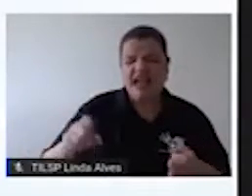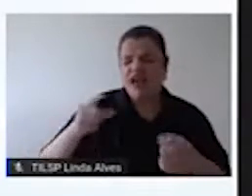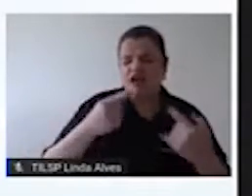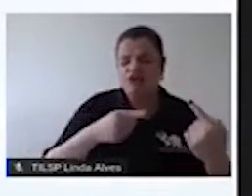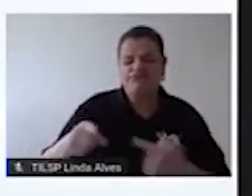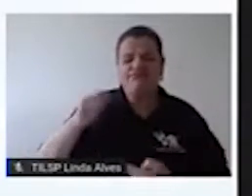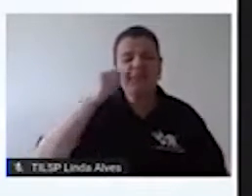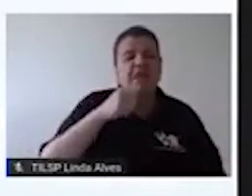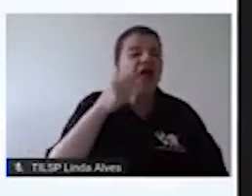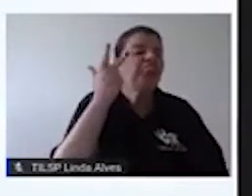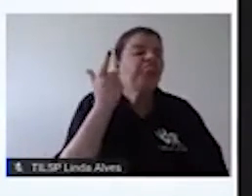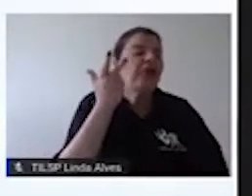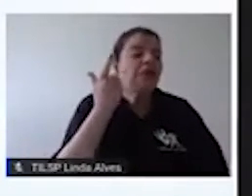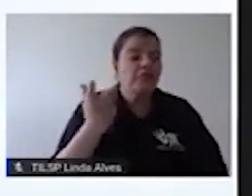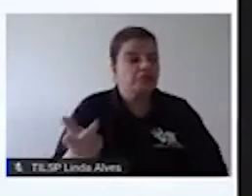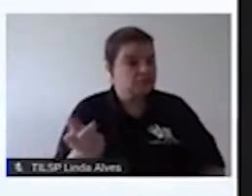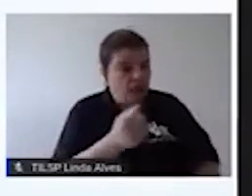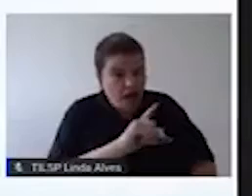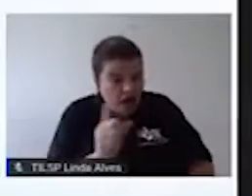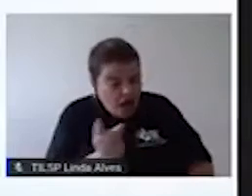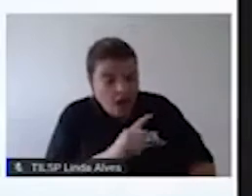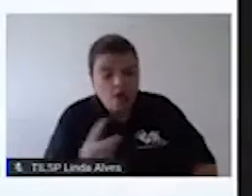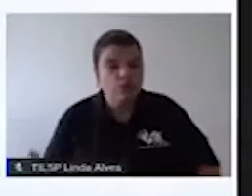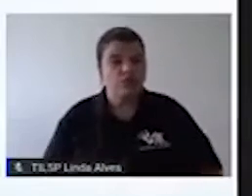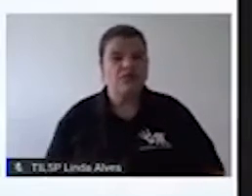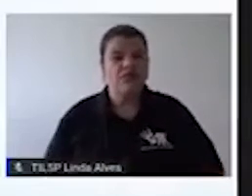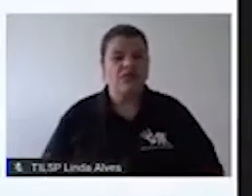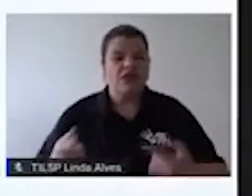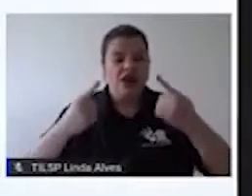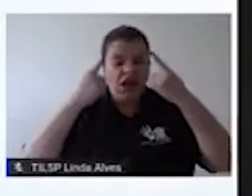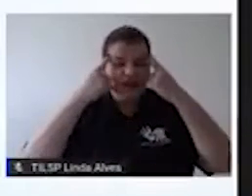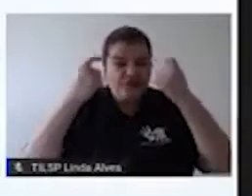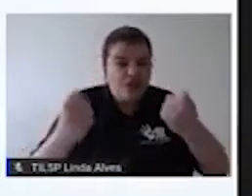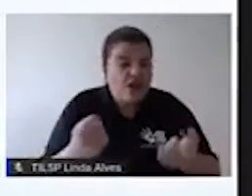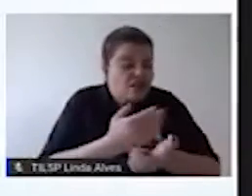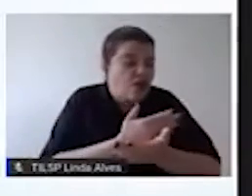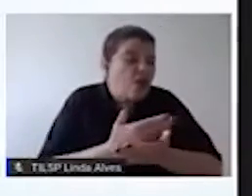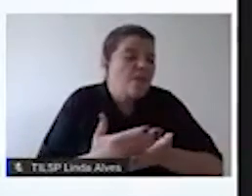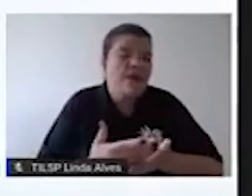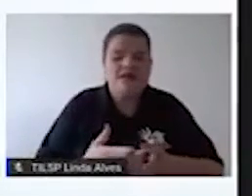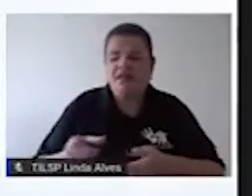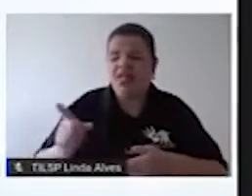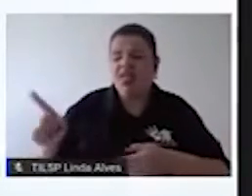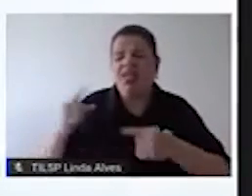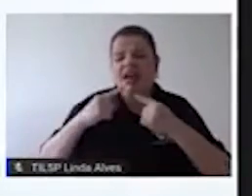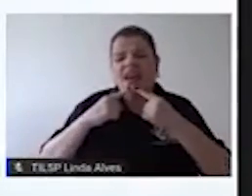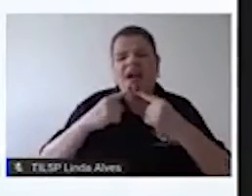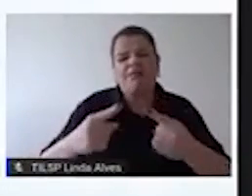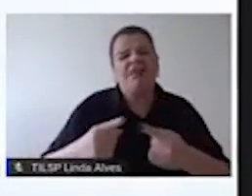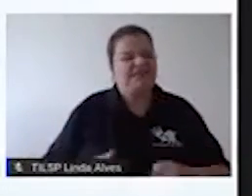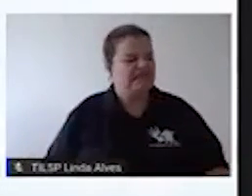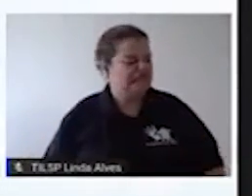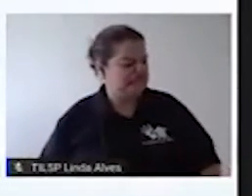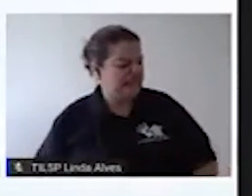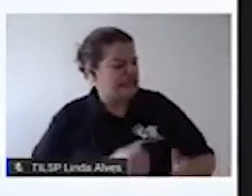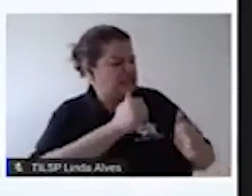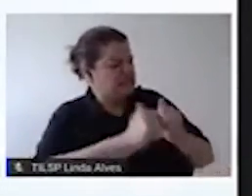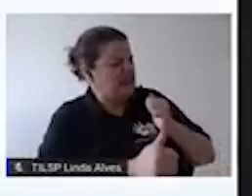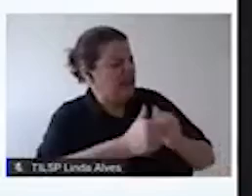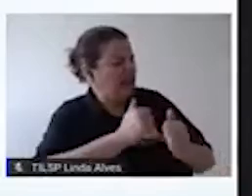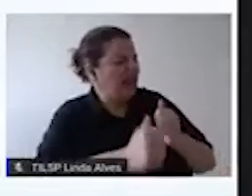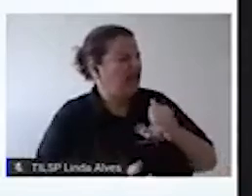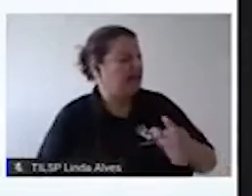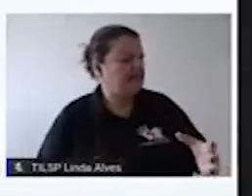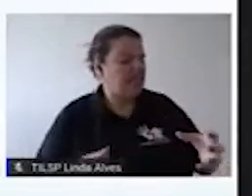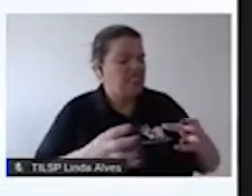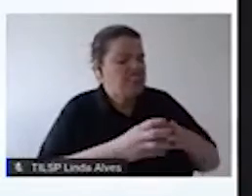que a violência ela começa, né, com às vezes a pessoa ali reclamando que o seu arroz ficou, né, unidos todo mundo